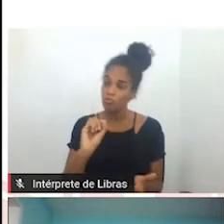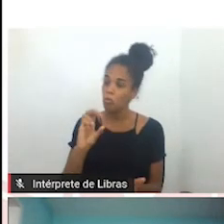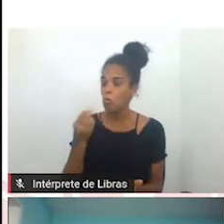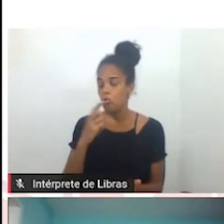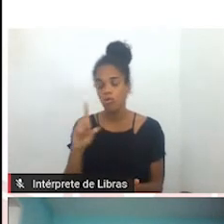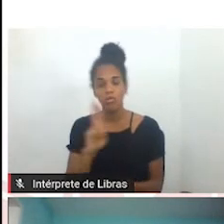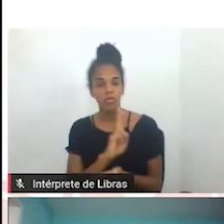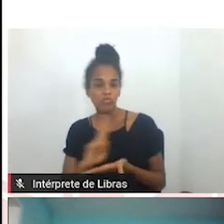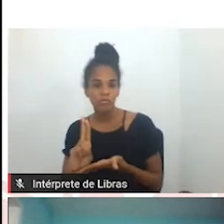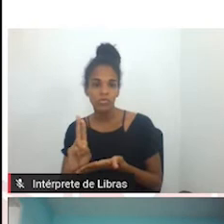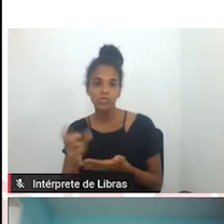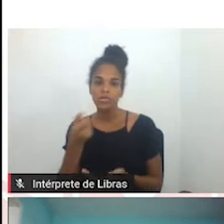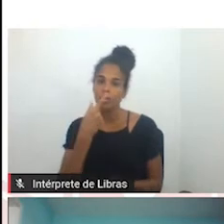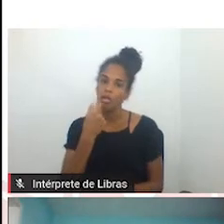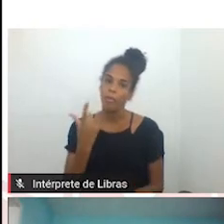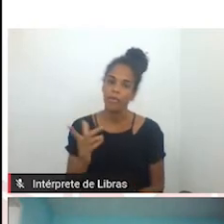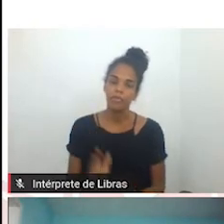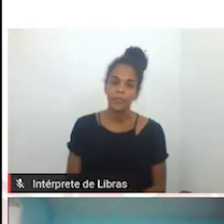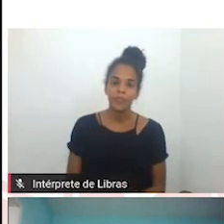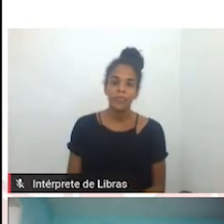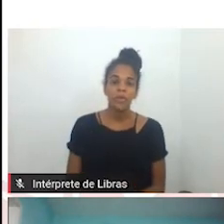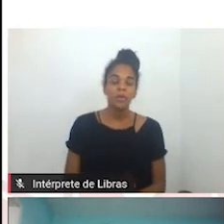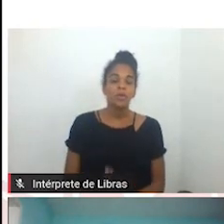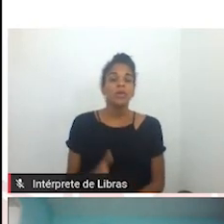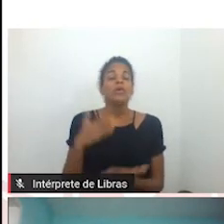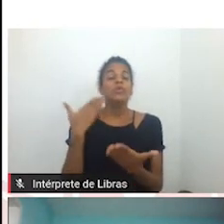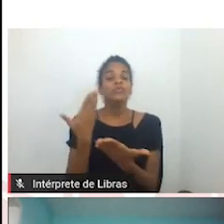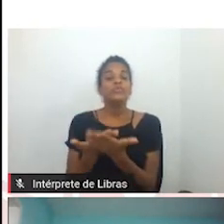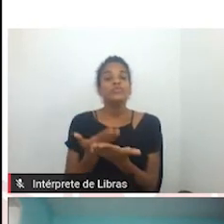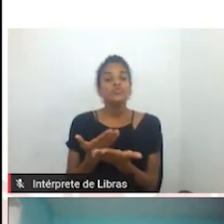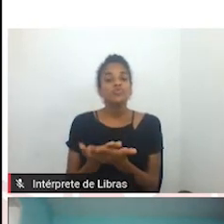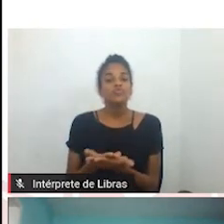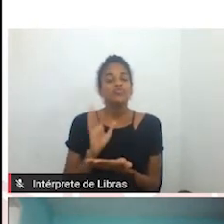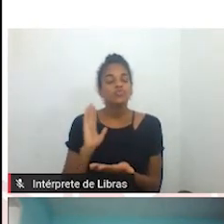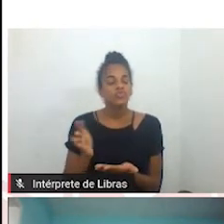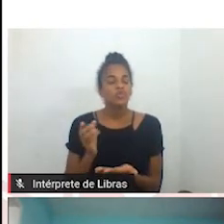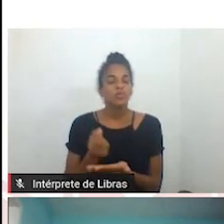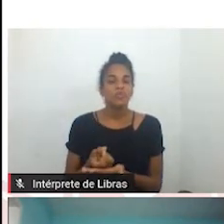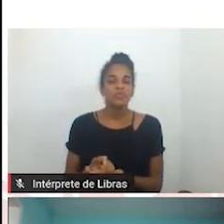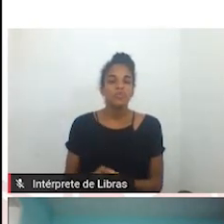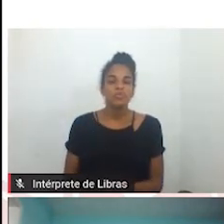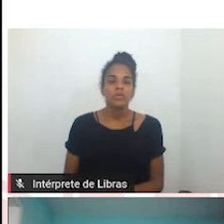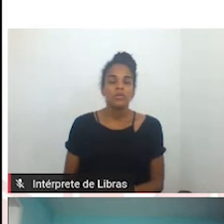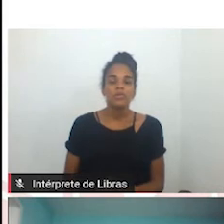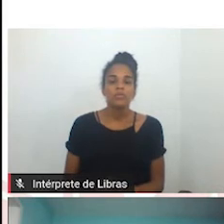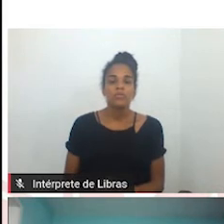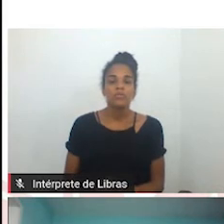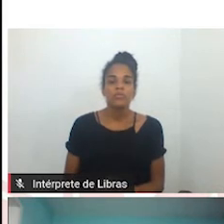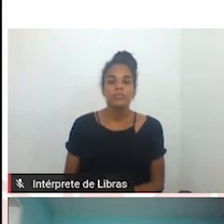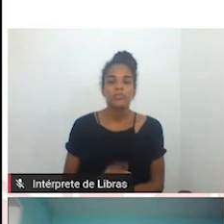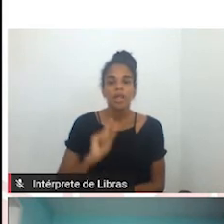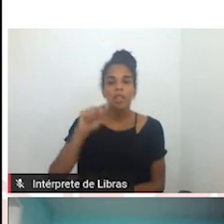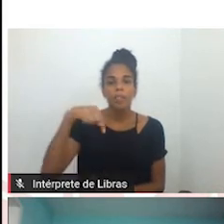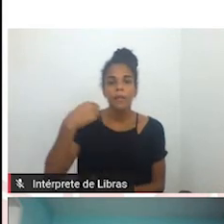Então, o estudo que foi feito, todos os estudos foram feitos depois que a gente descobriu, né, a fisiopatologia